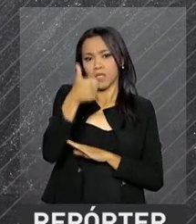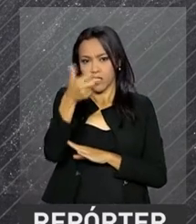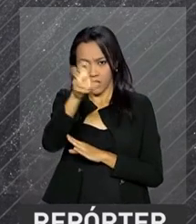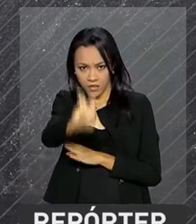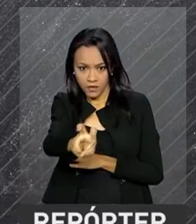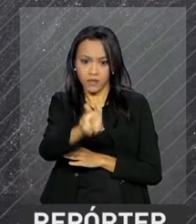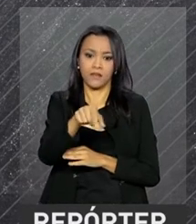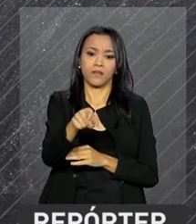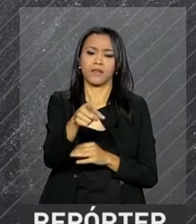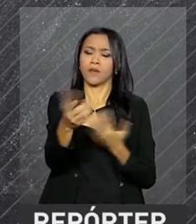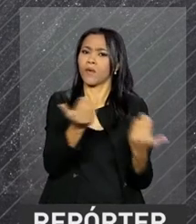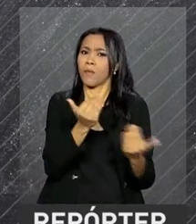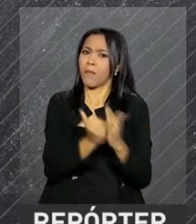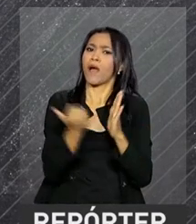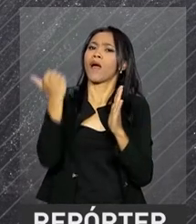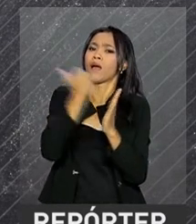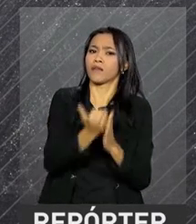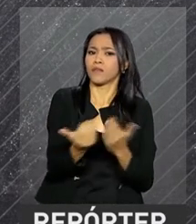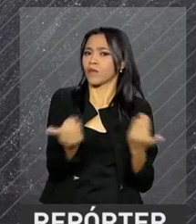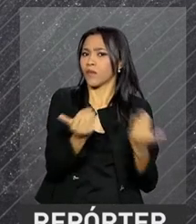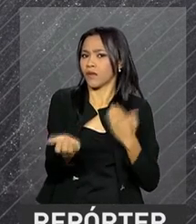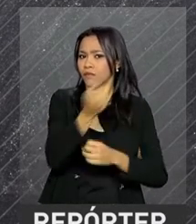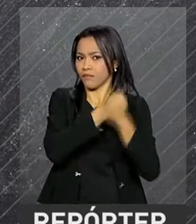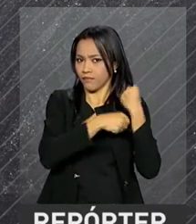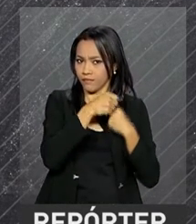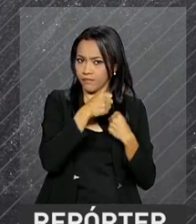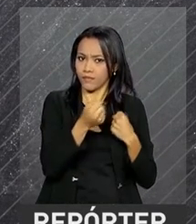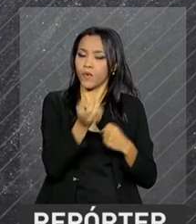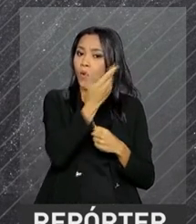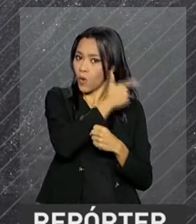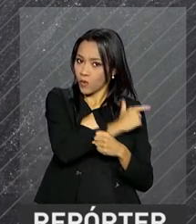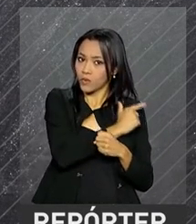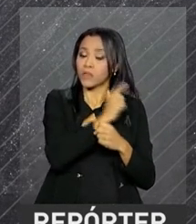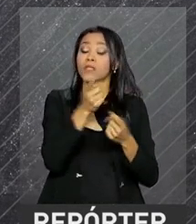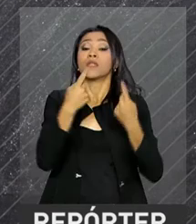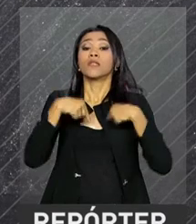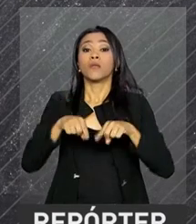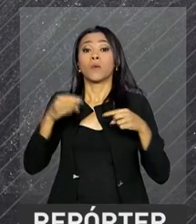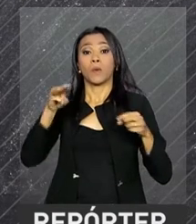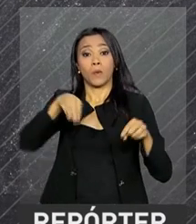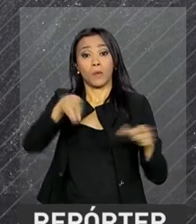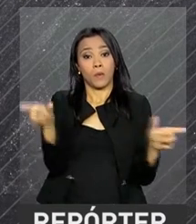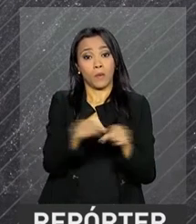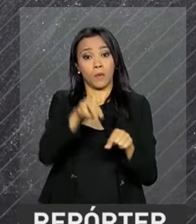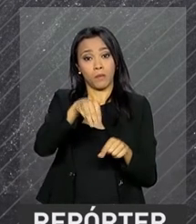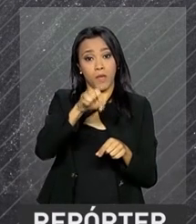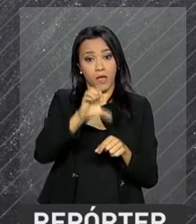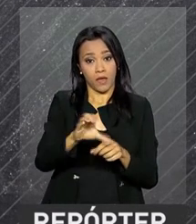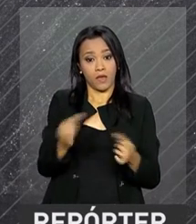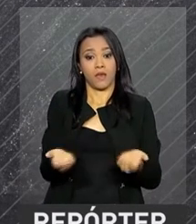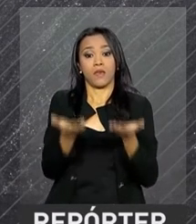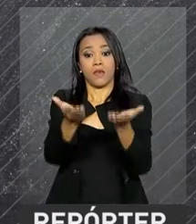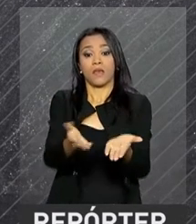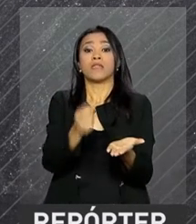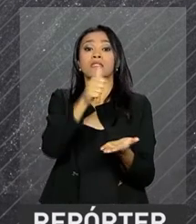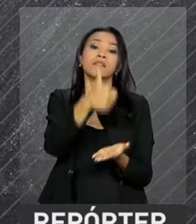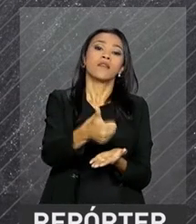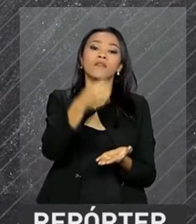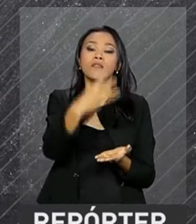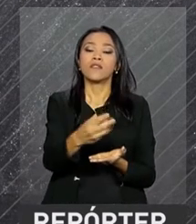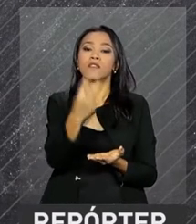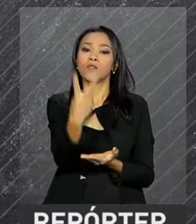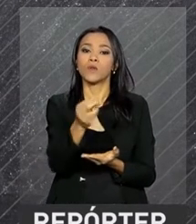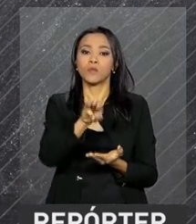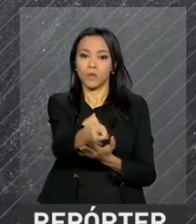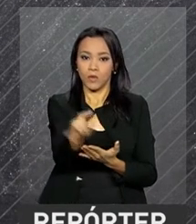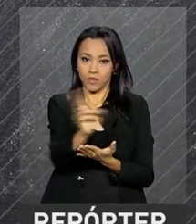disponibilizadas na última edição do programa o ministério da educação vai destinar neste ano 132 milhões de reais